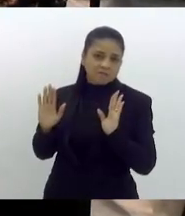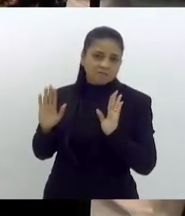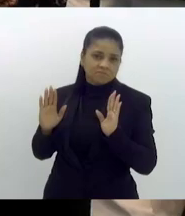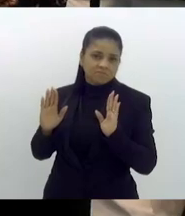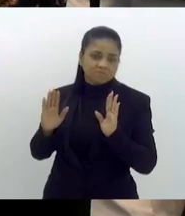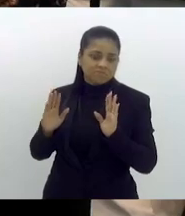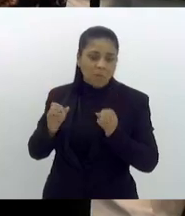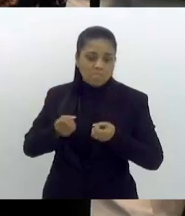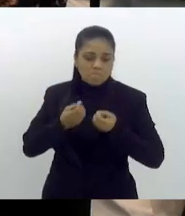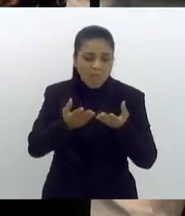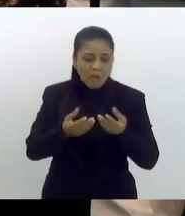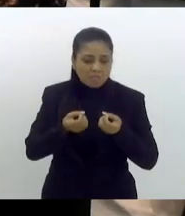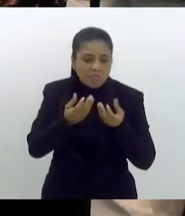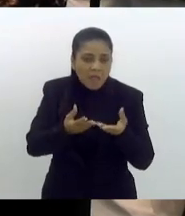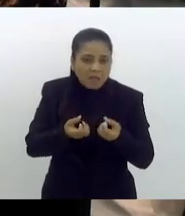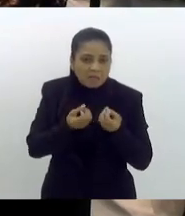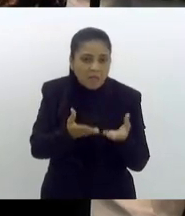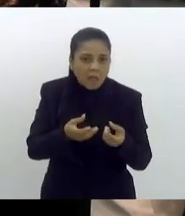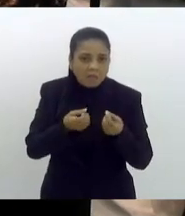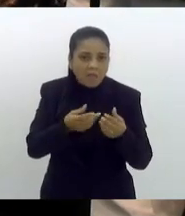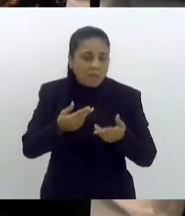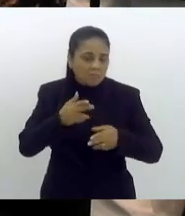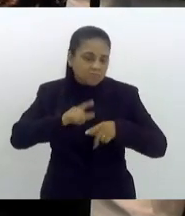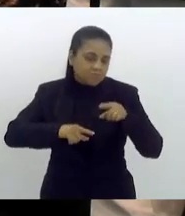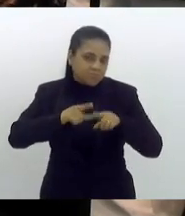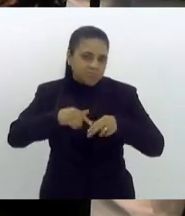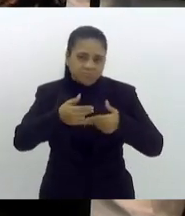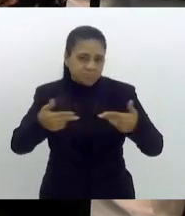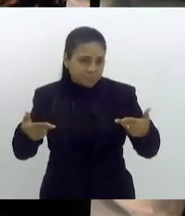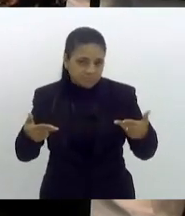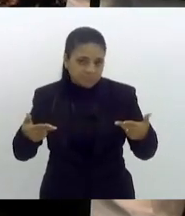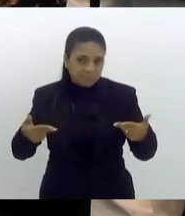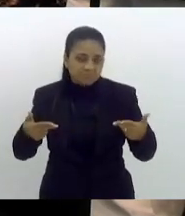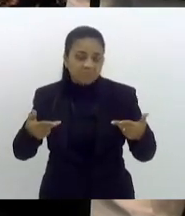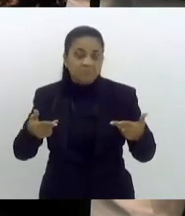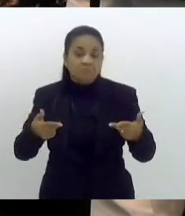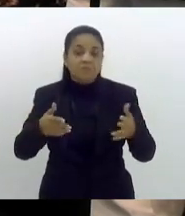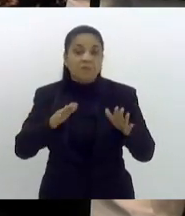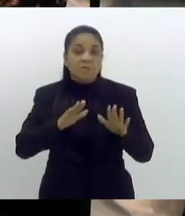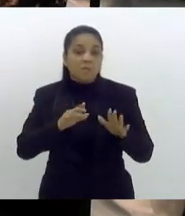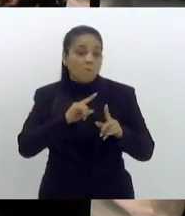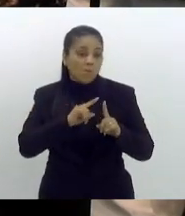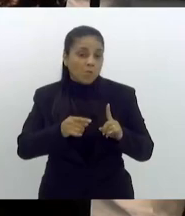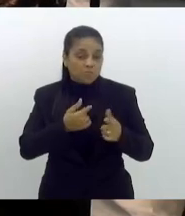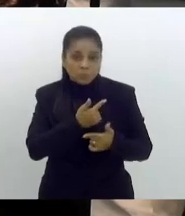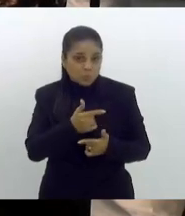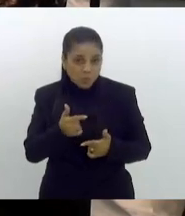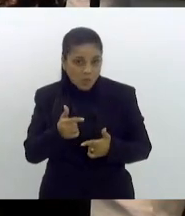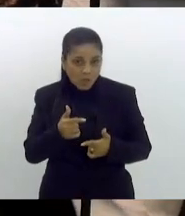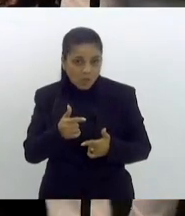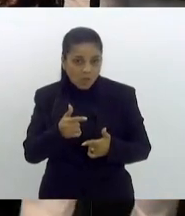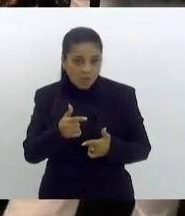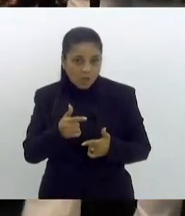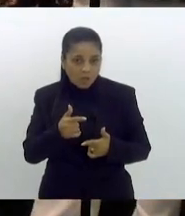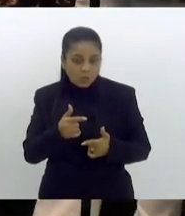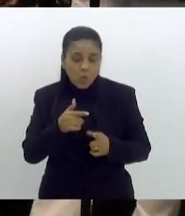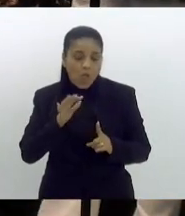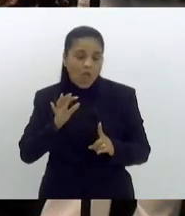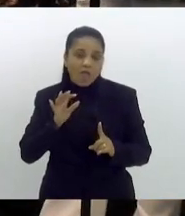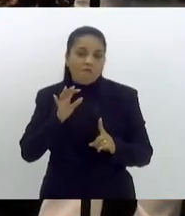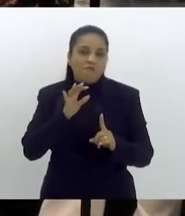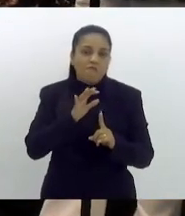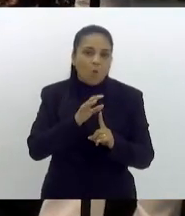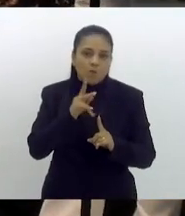intoxicar com tudo e qualquer coisa ninguém proíbe portanto não há vedação da influência